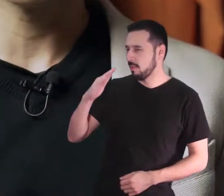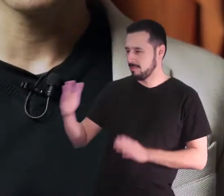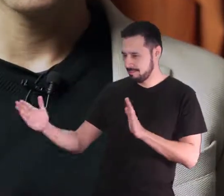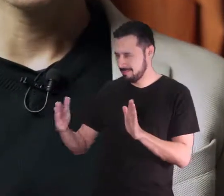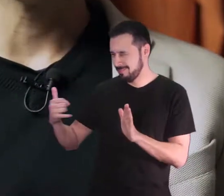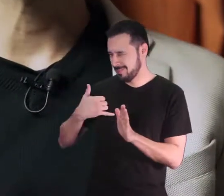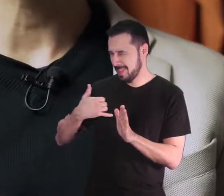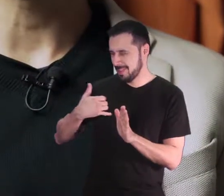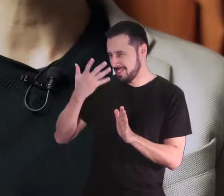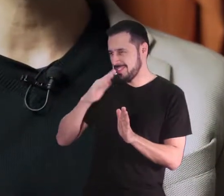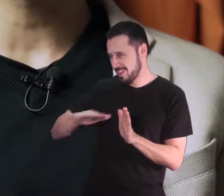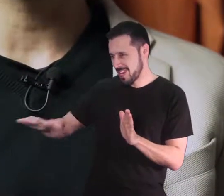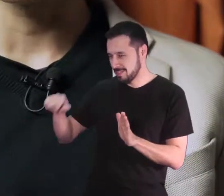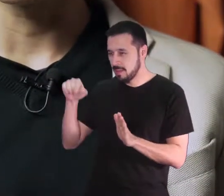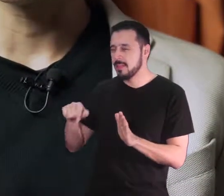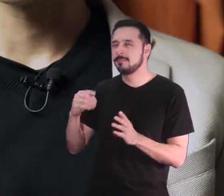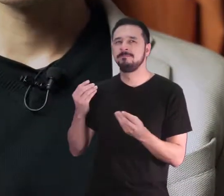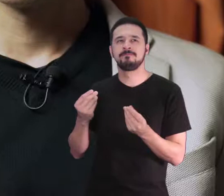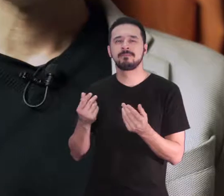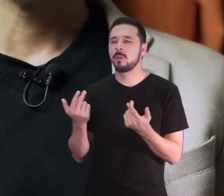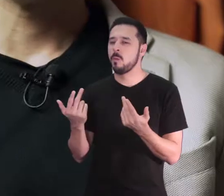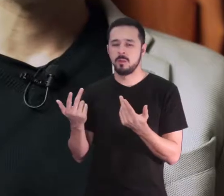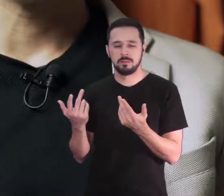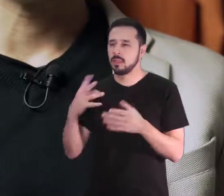infância como um segmento da sociedade,